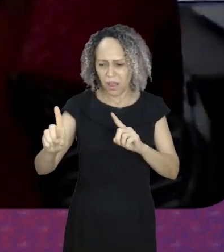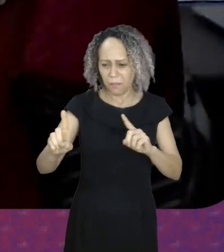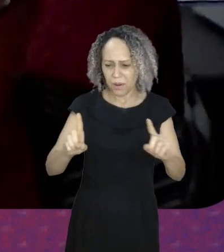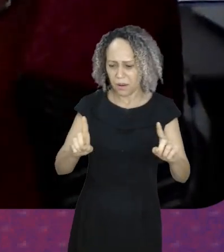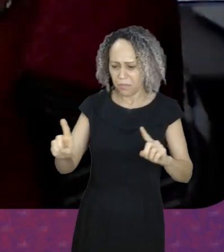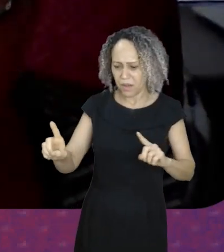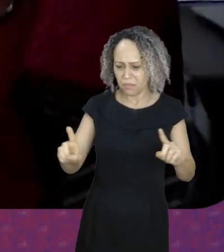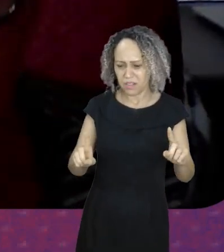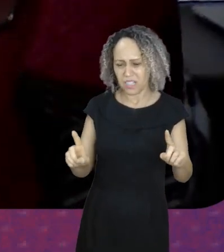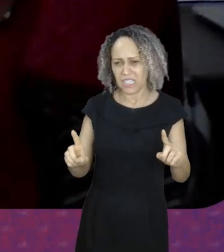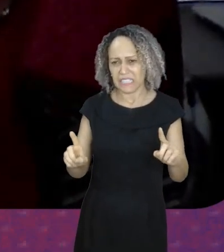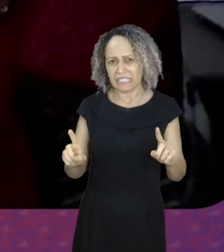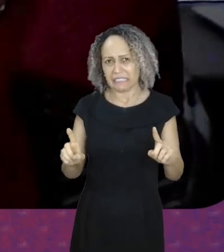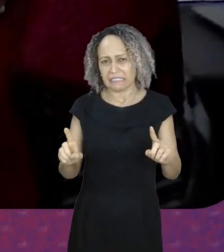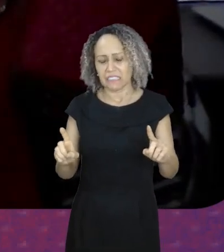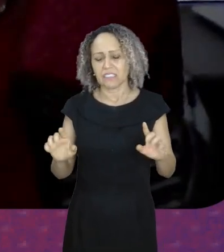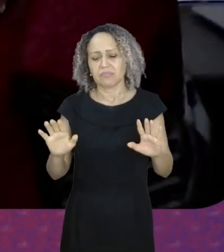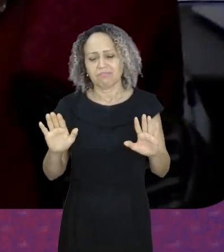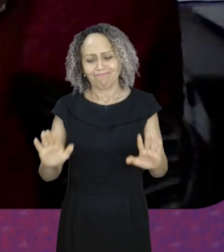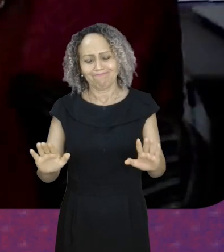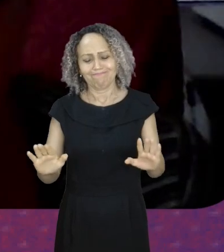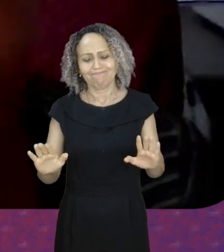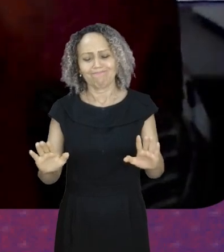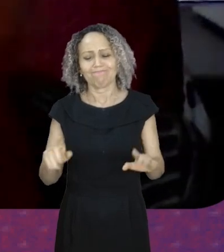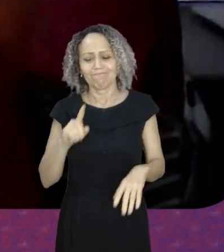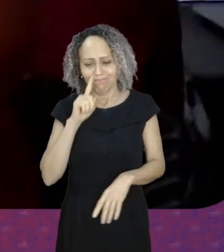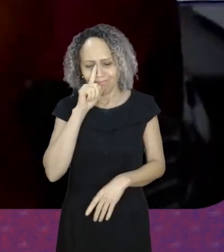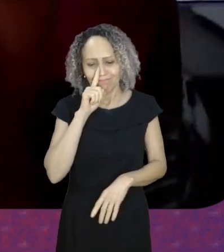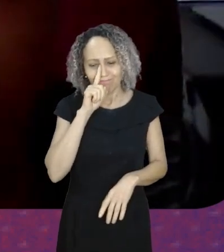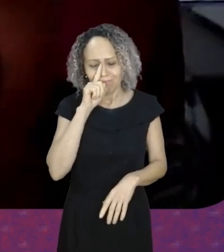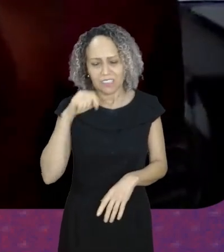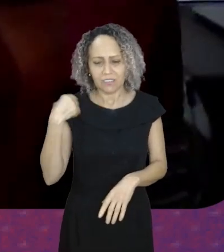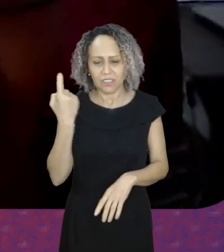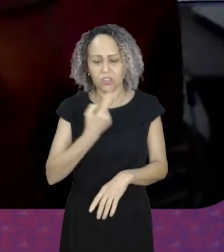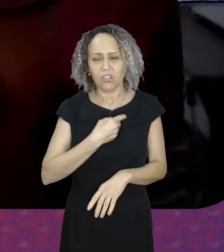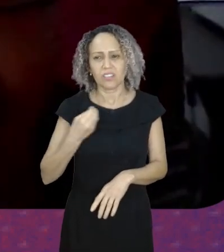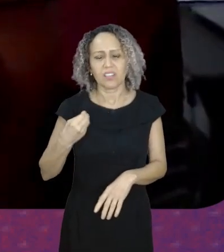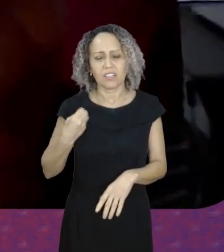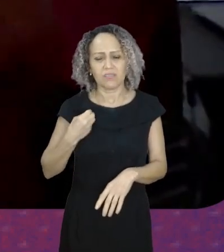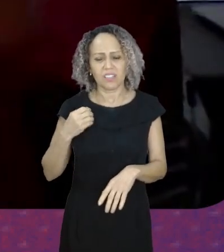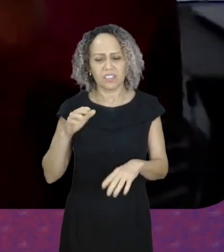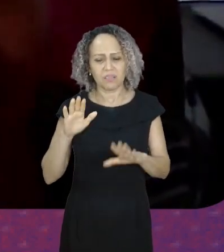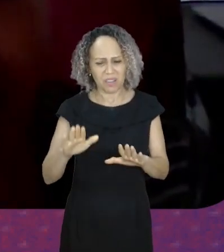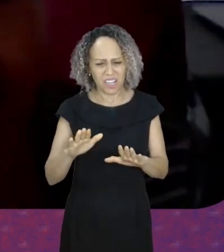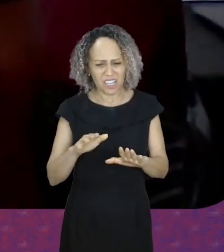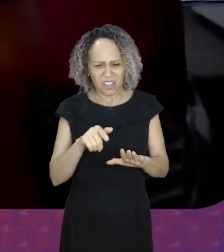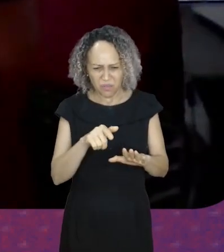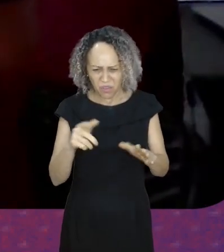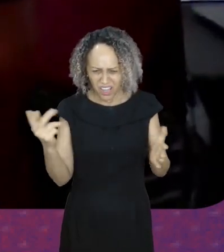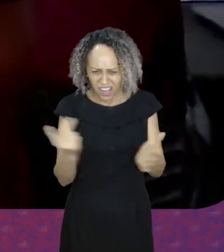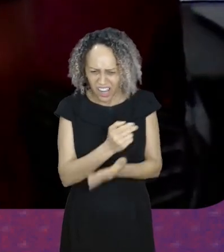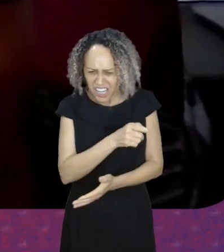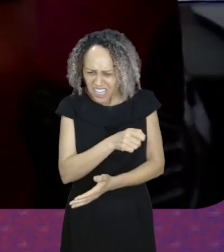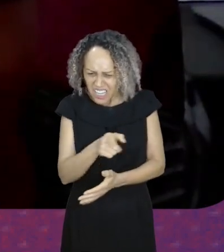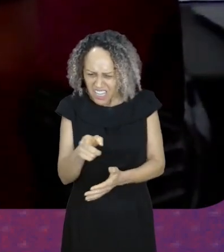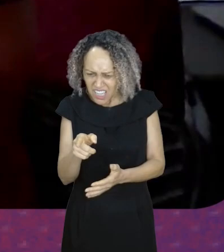prejuízos e perigos para as nossas vidas. Mas não foi aí que a pobreza